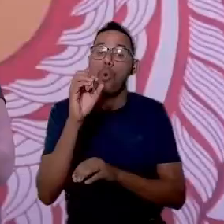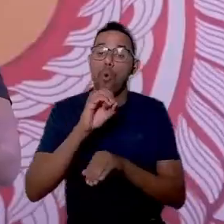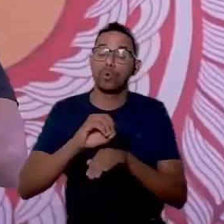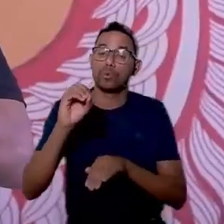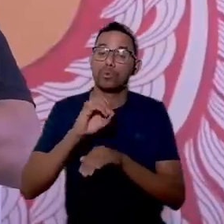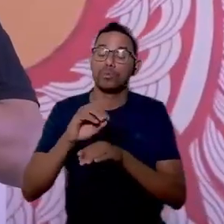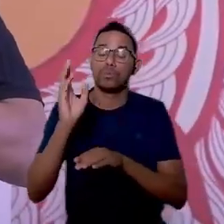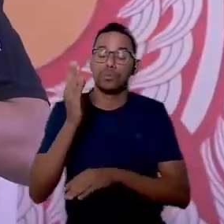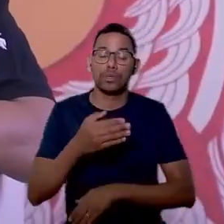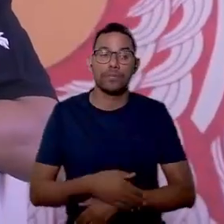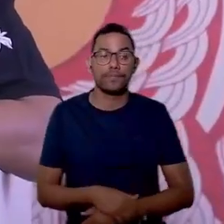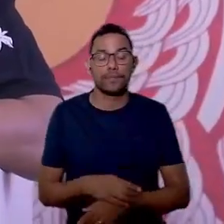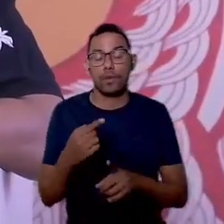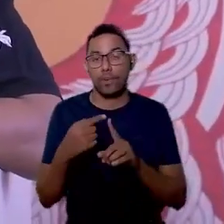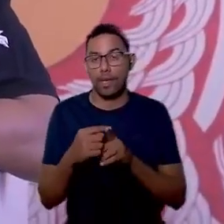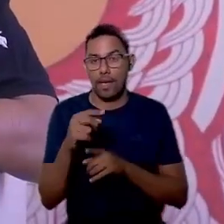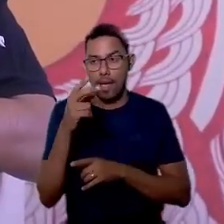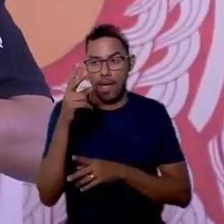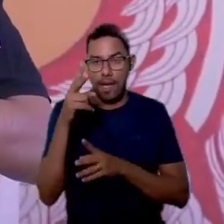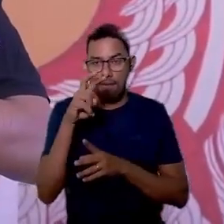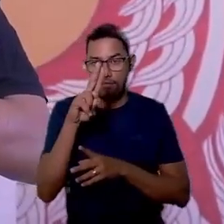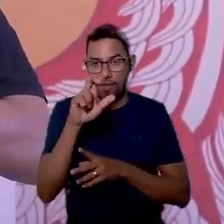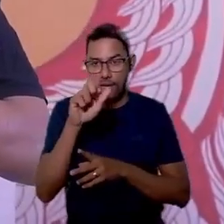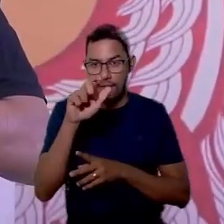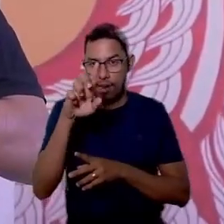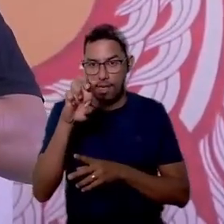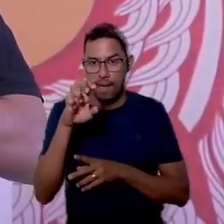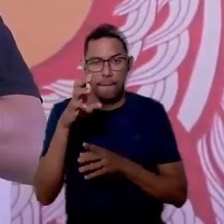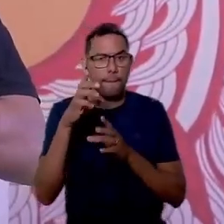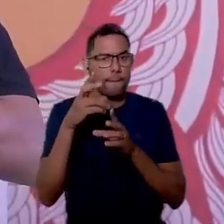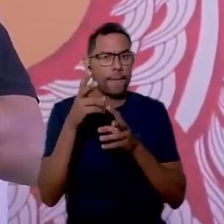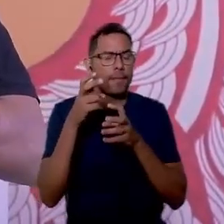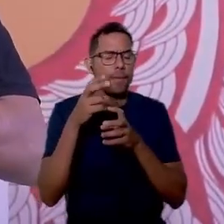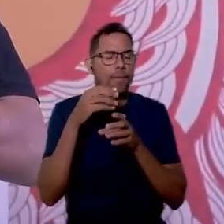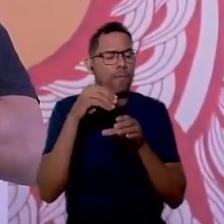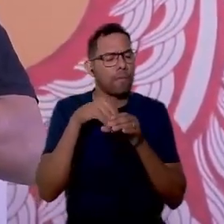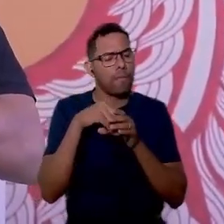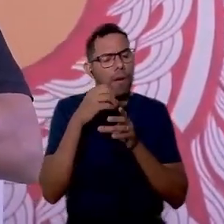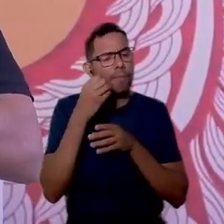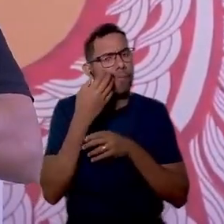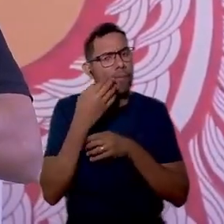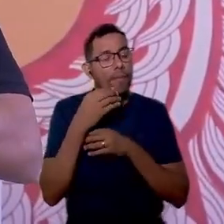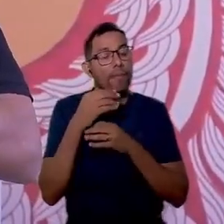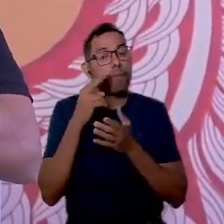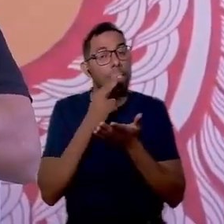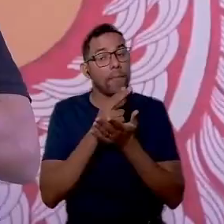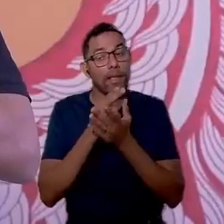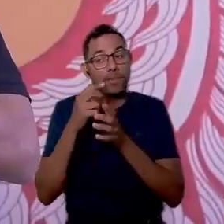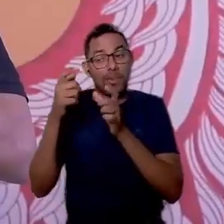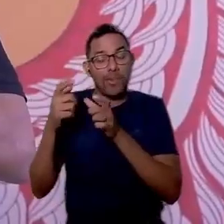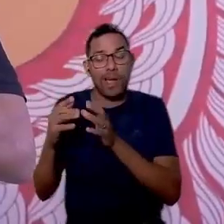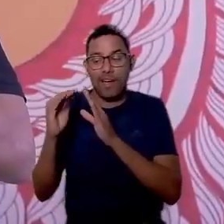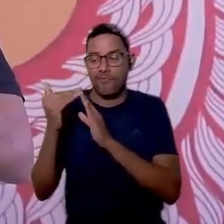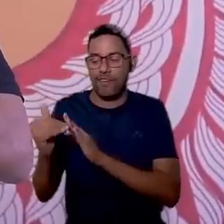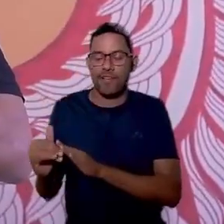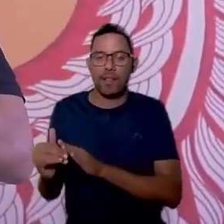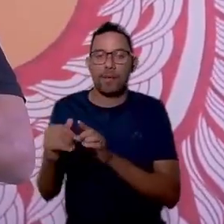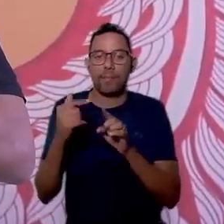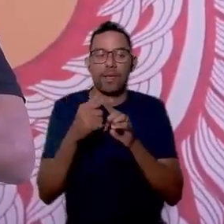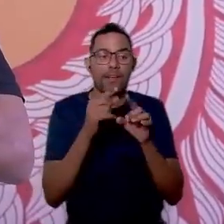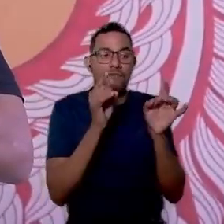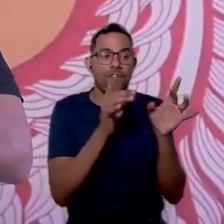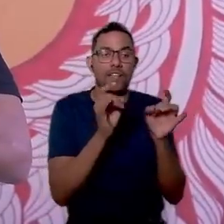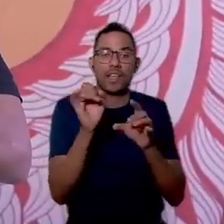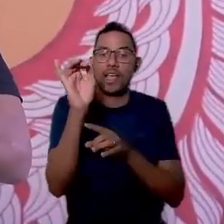Porque a Vale se convenceu que isso é bom para a Vale, apesar de estar dentro de territórios de favela, porque vendeu muito a